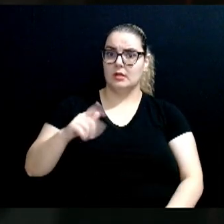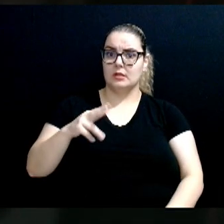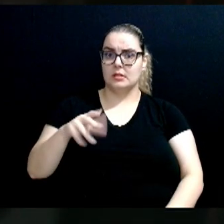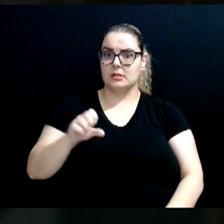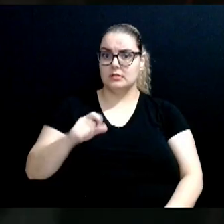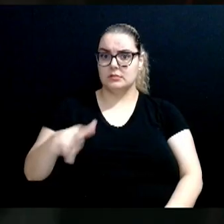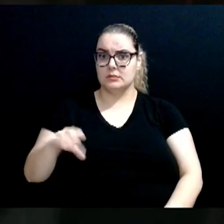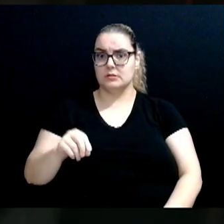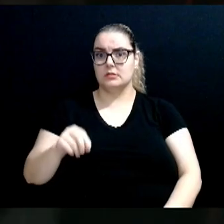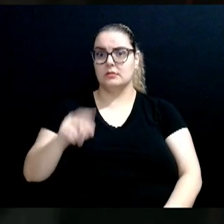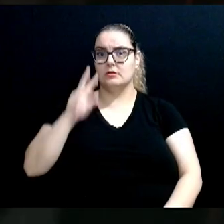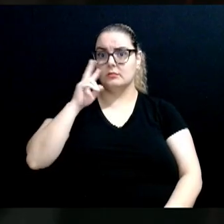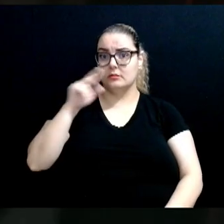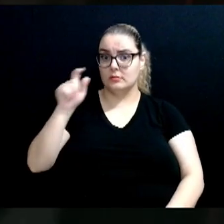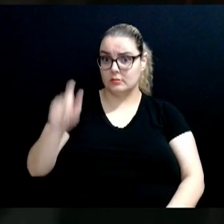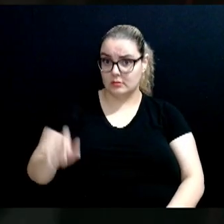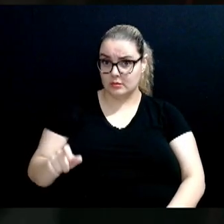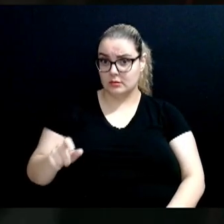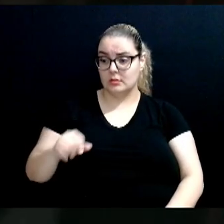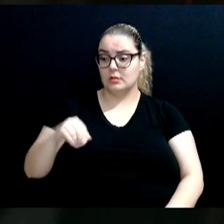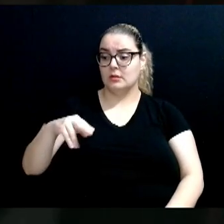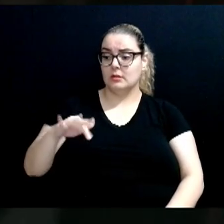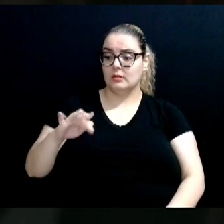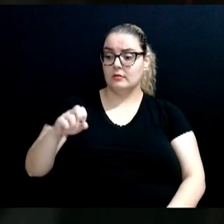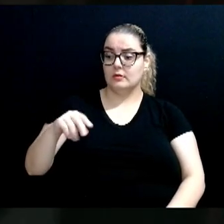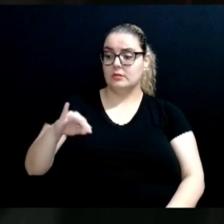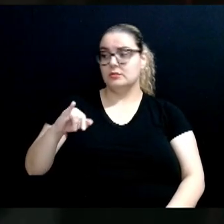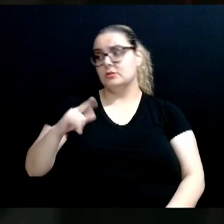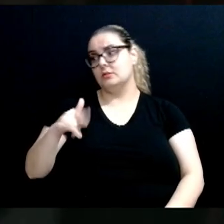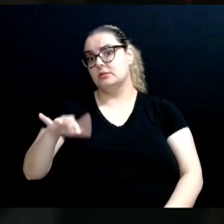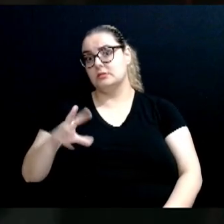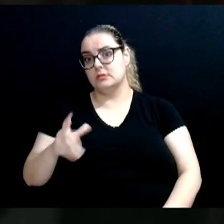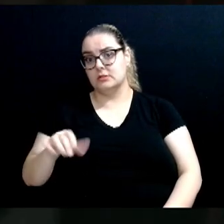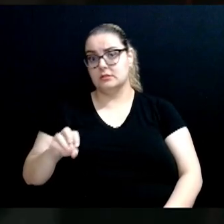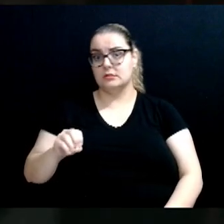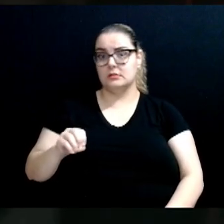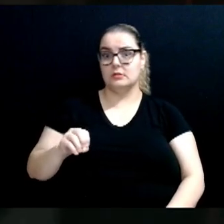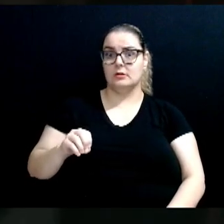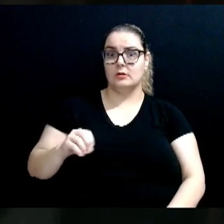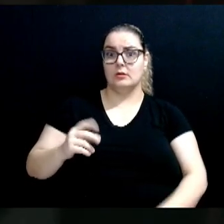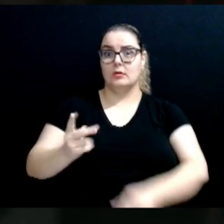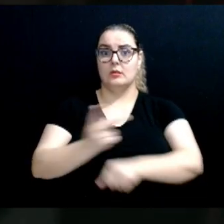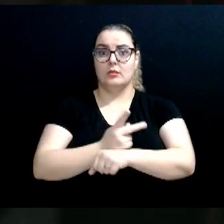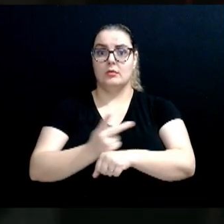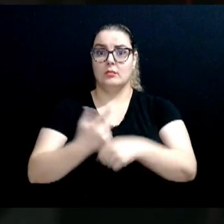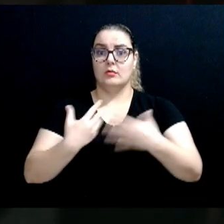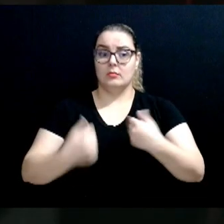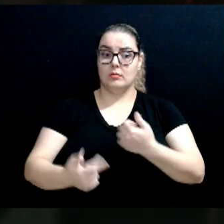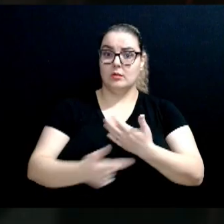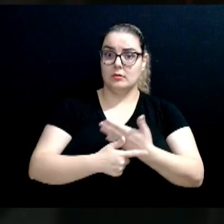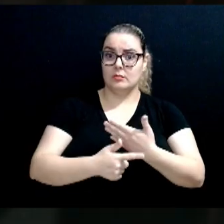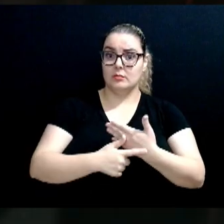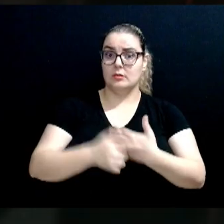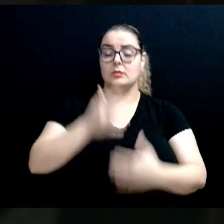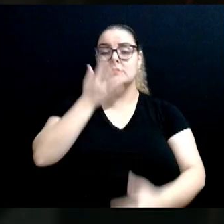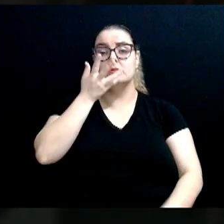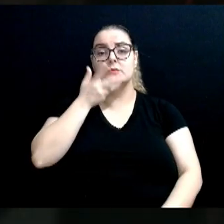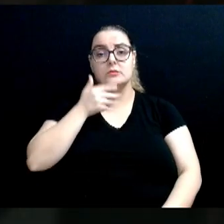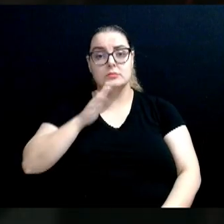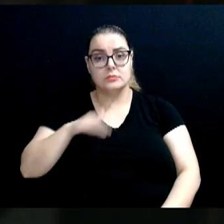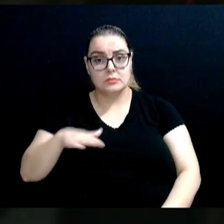pessoa, infantilização também, ou a busca por assumir aí o papel de uma criança, eles podem